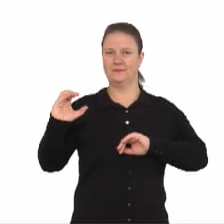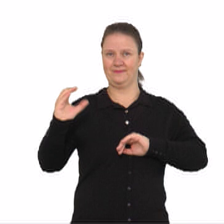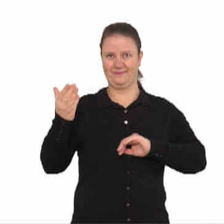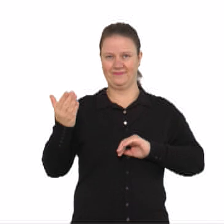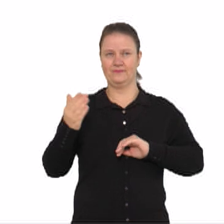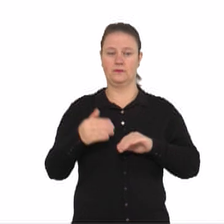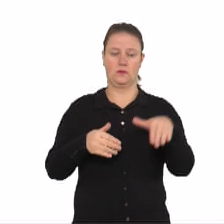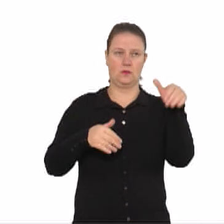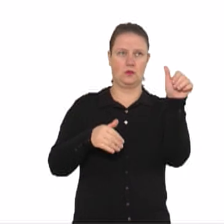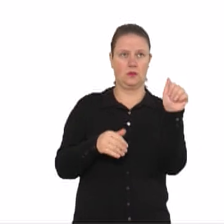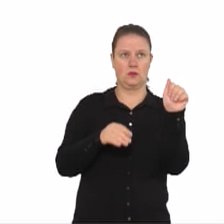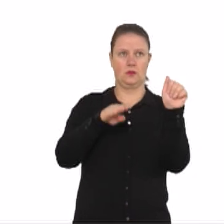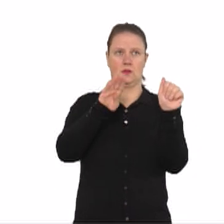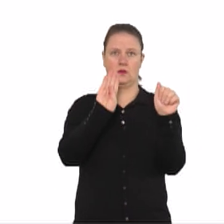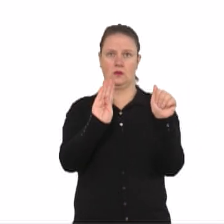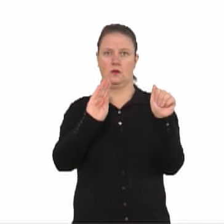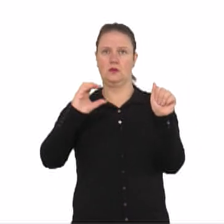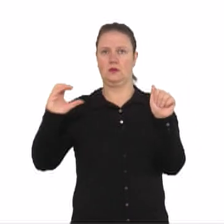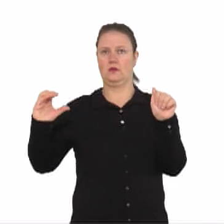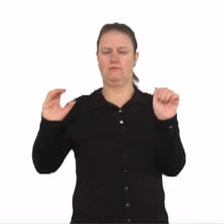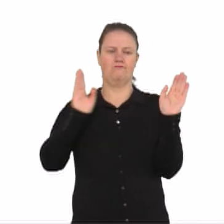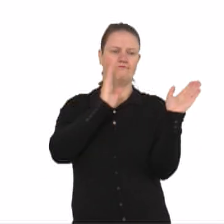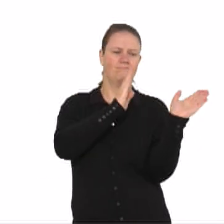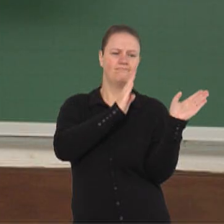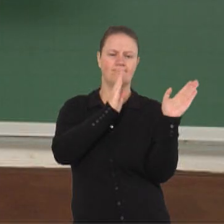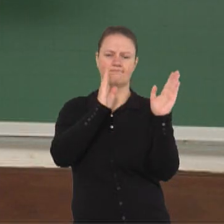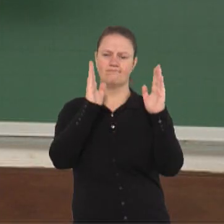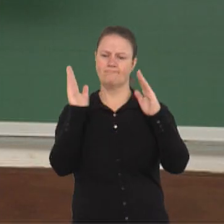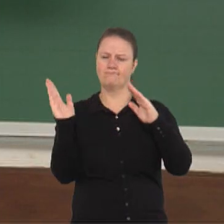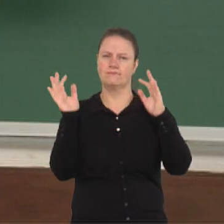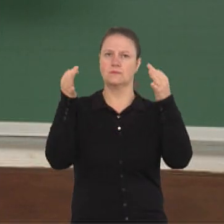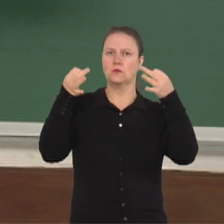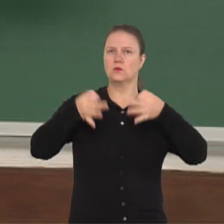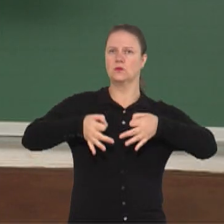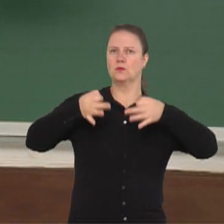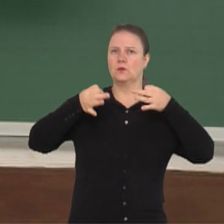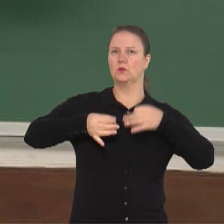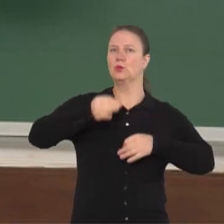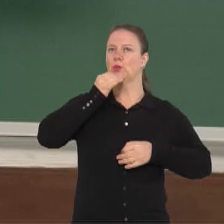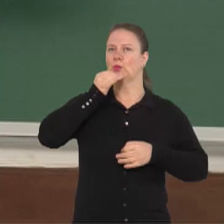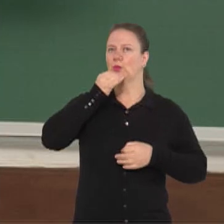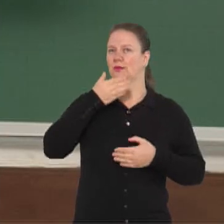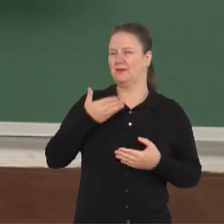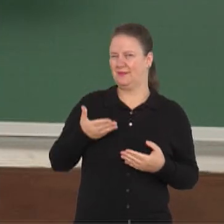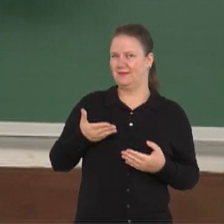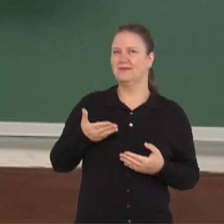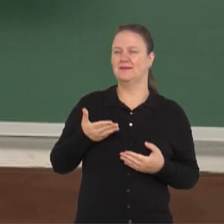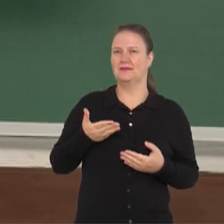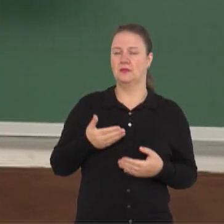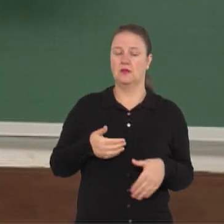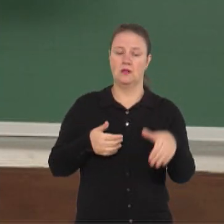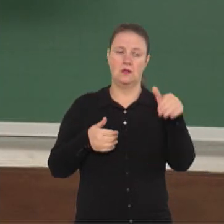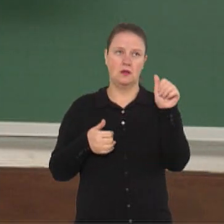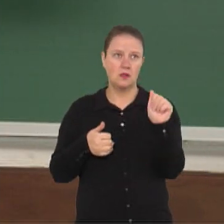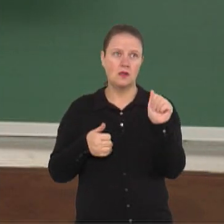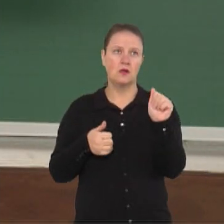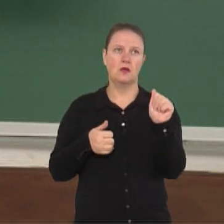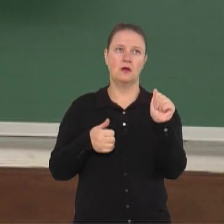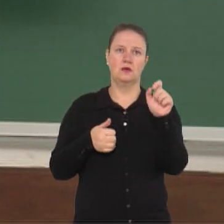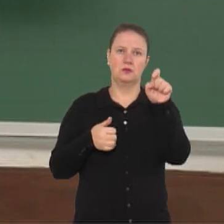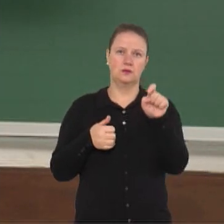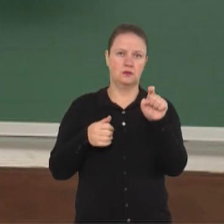A, B e C. Está bonitinho no modelo da função do segundo grau, né? ax² mais bx mais